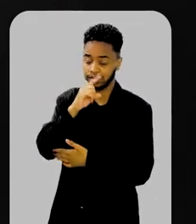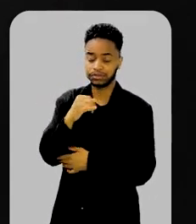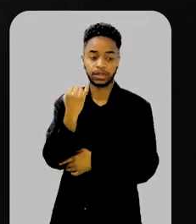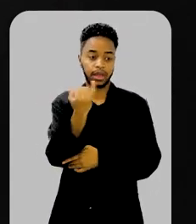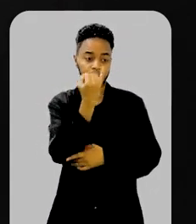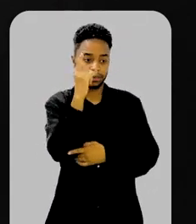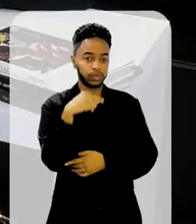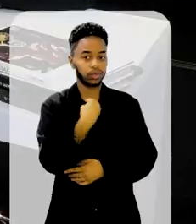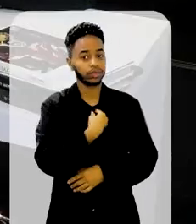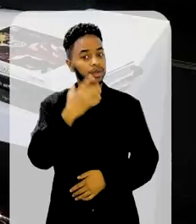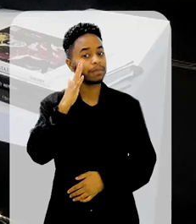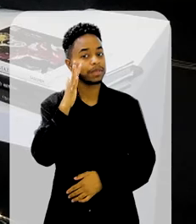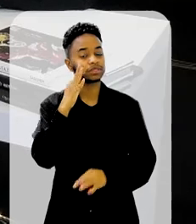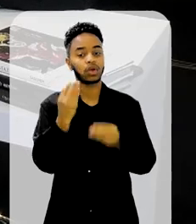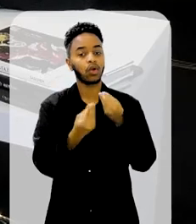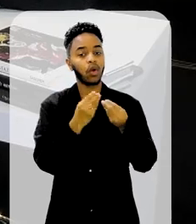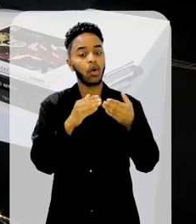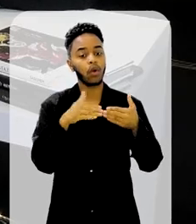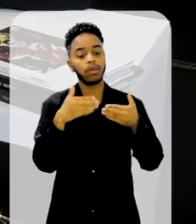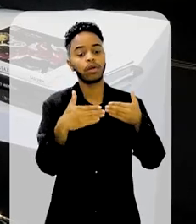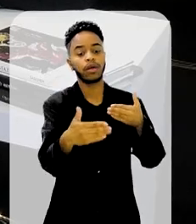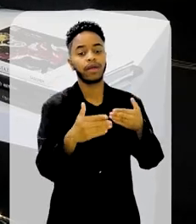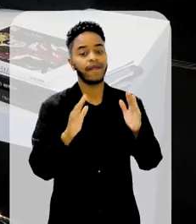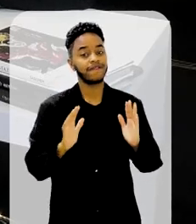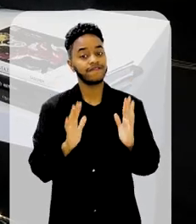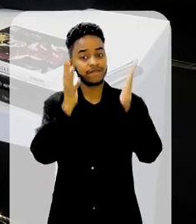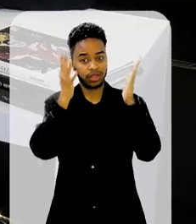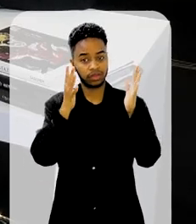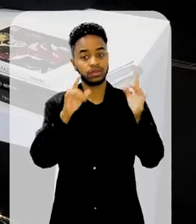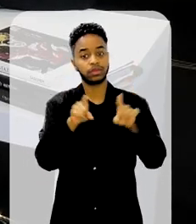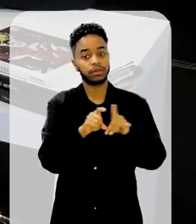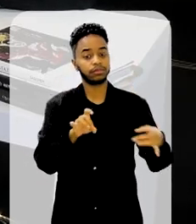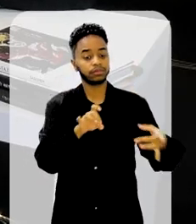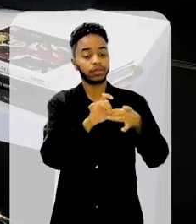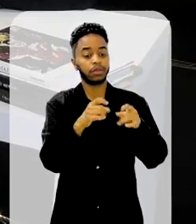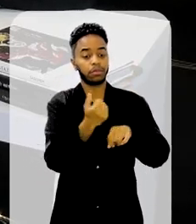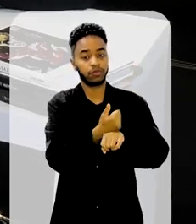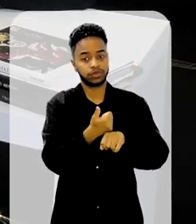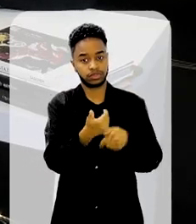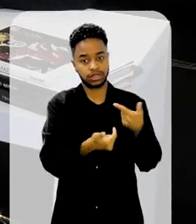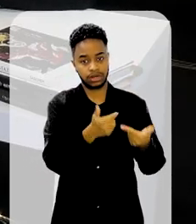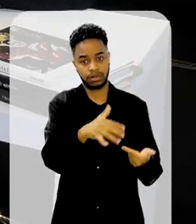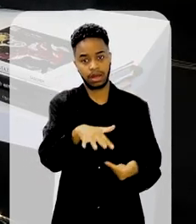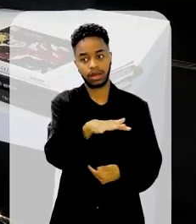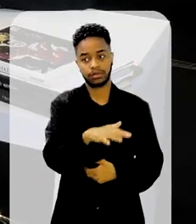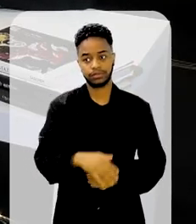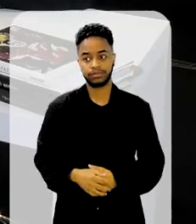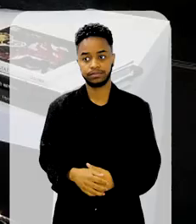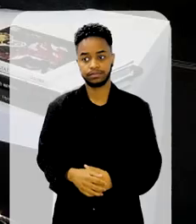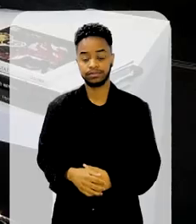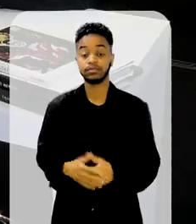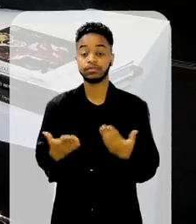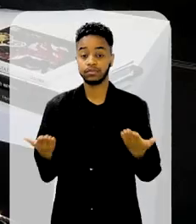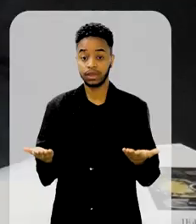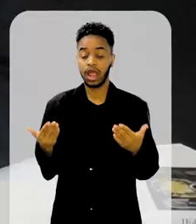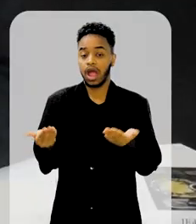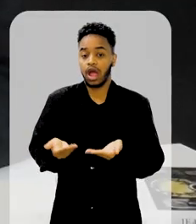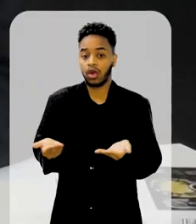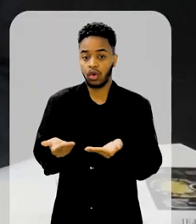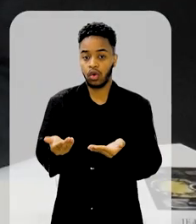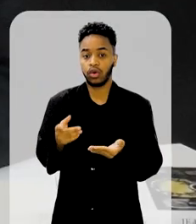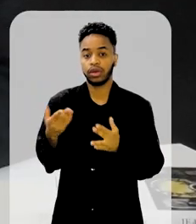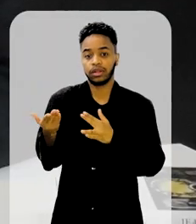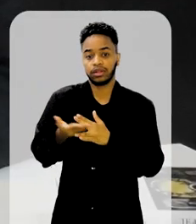te falei importante a gente pensar na perpetuação da festa enquanto profissionais que ali estão trabalhando com certeza bem